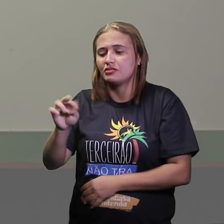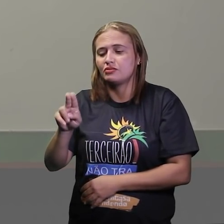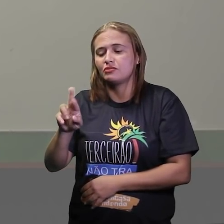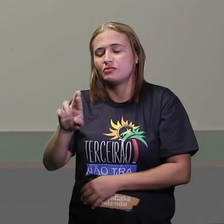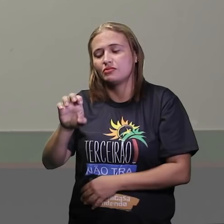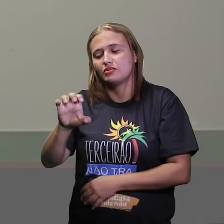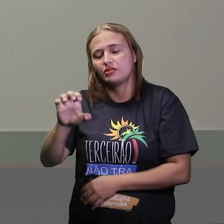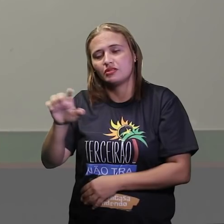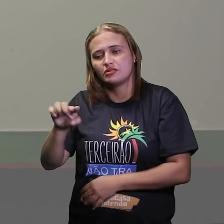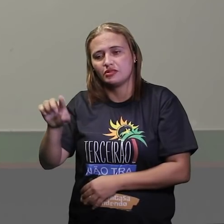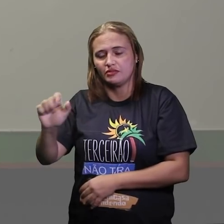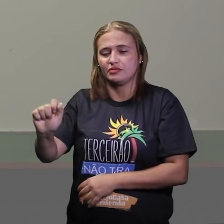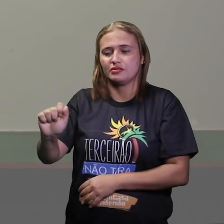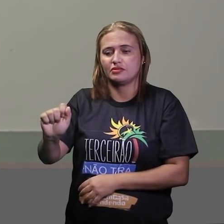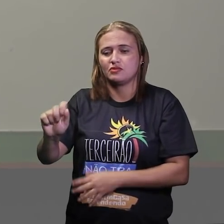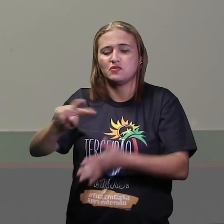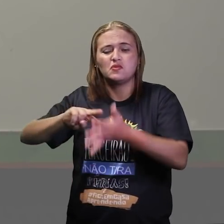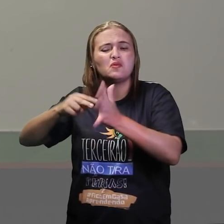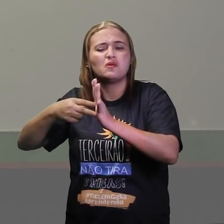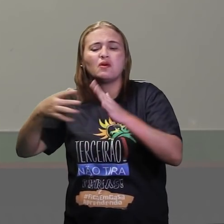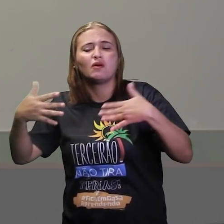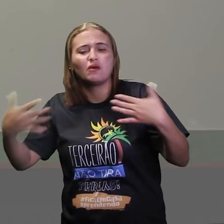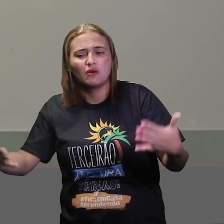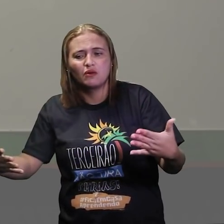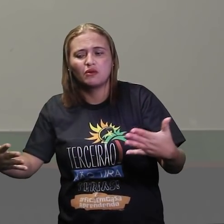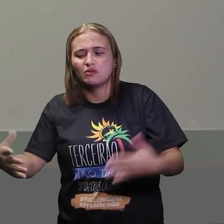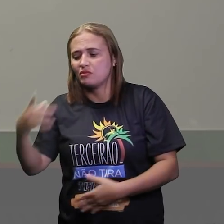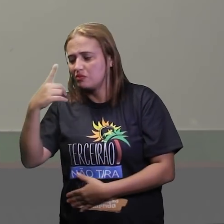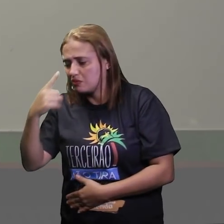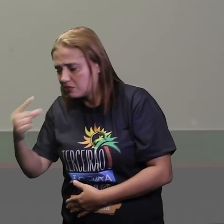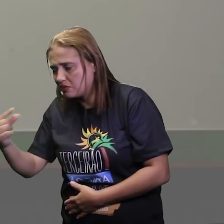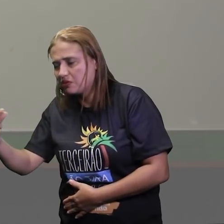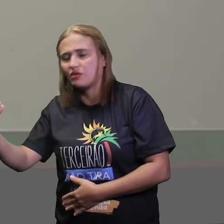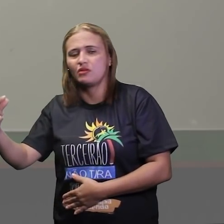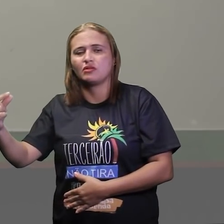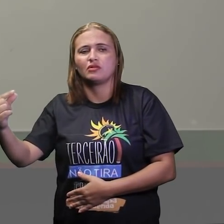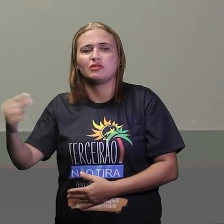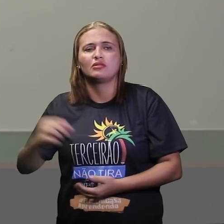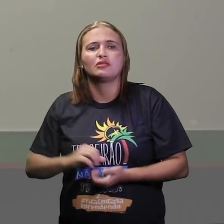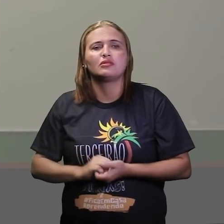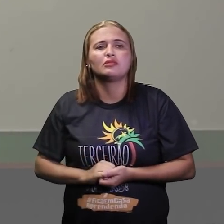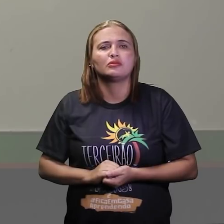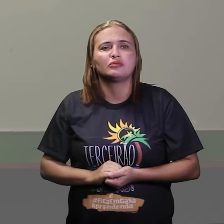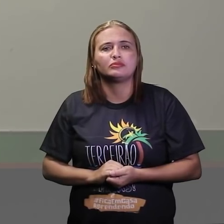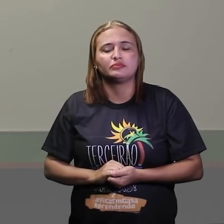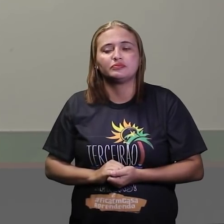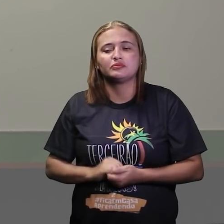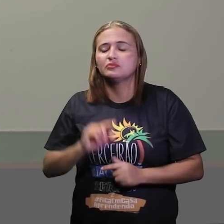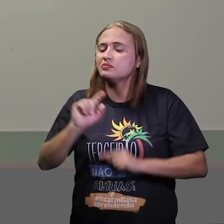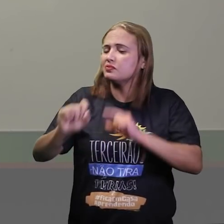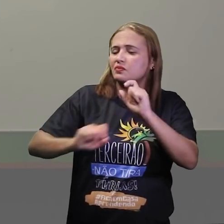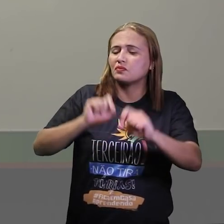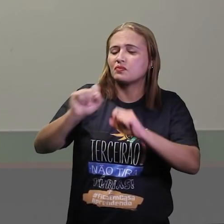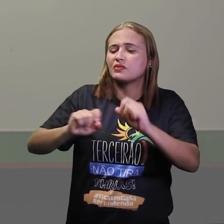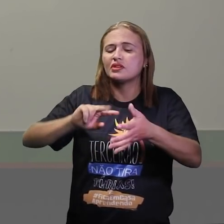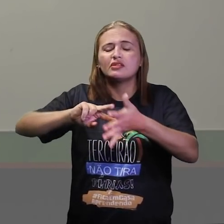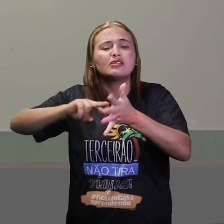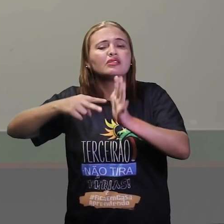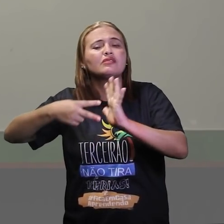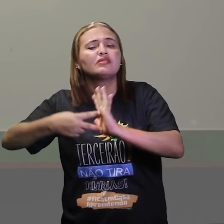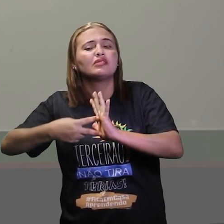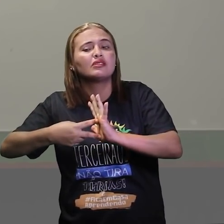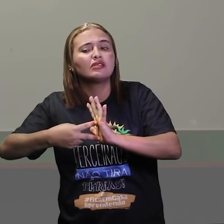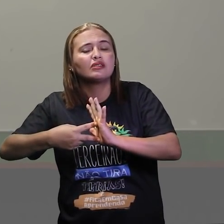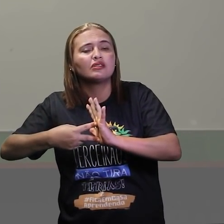de natureza? No nosso querido amigo Locke, no nosso querido amigo John Locke, esse estado de natureza